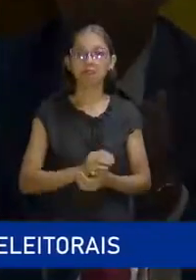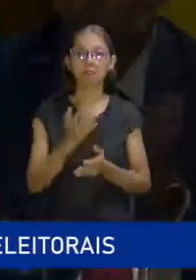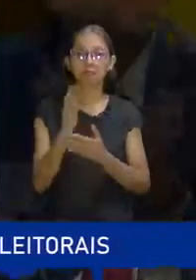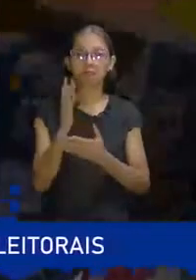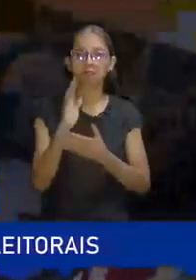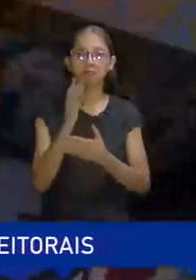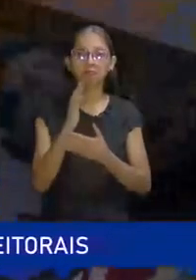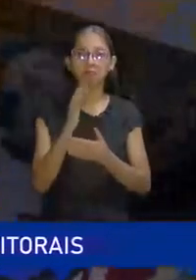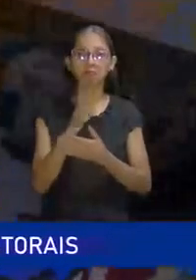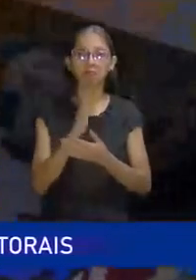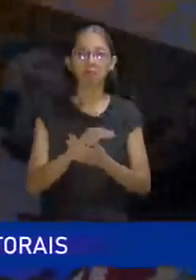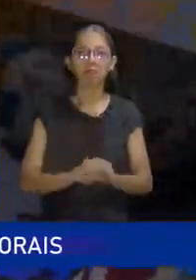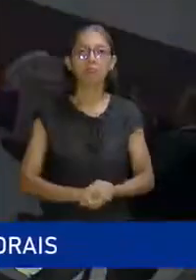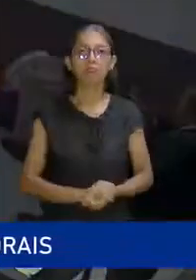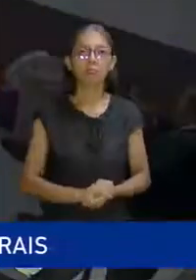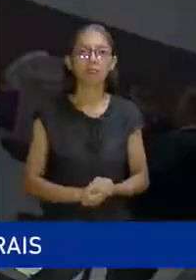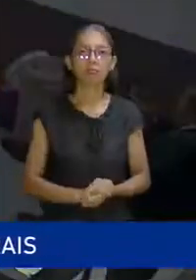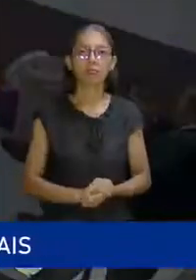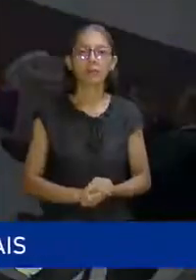eles.